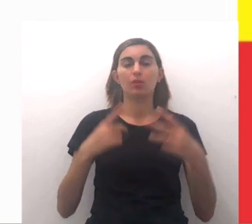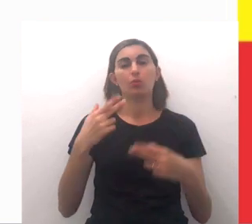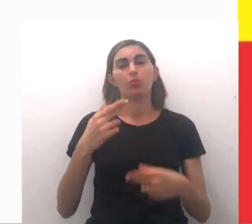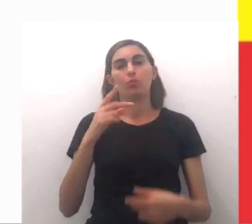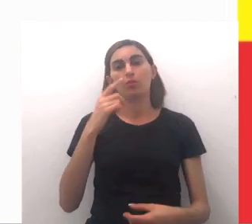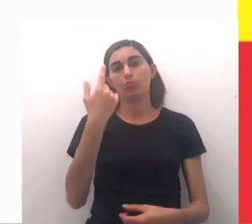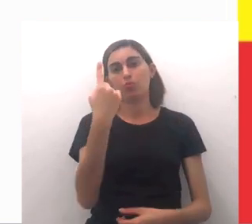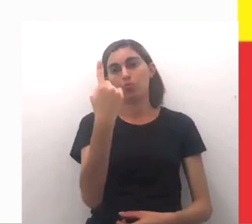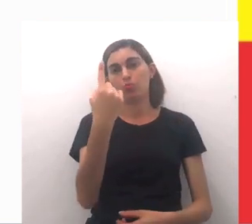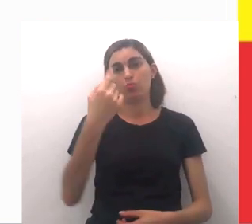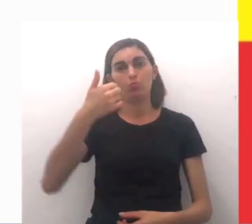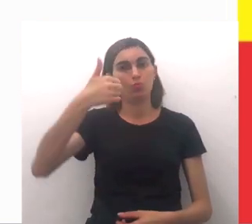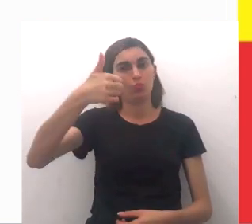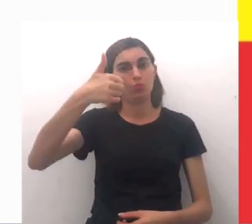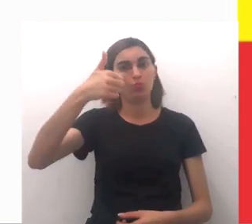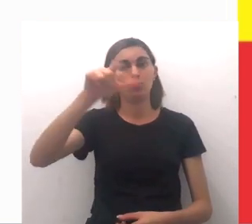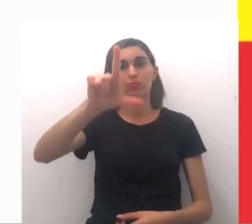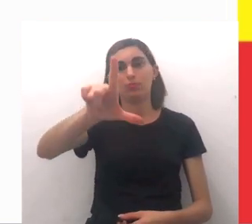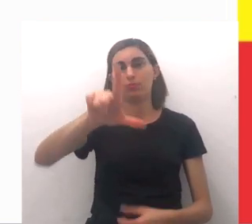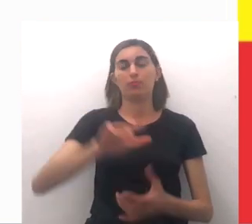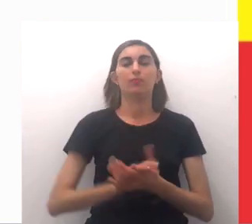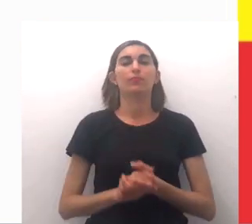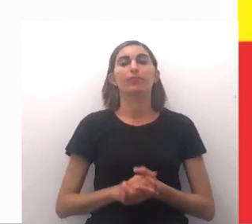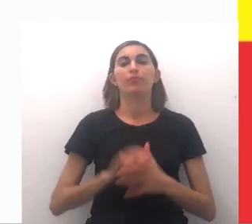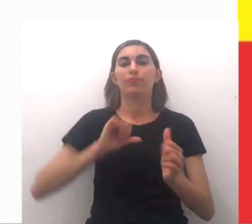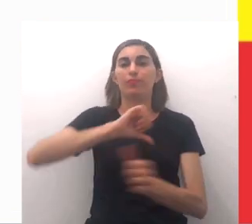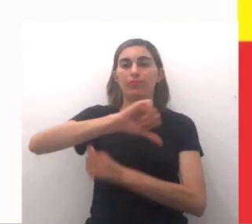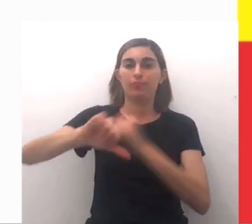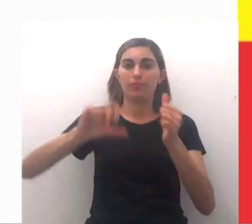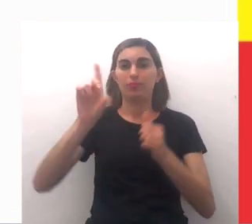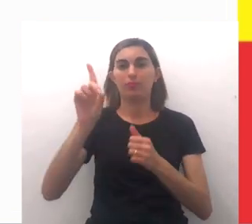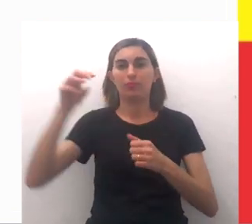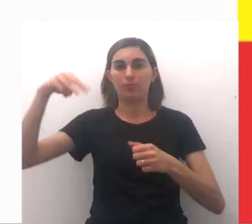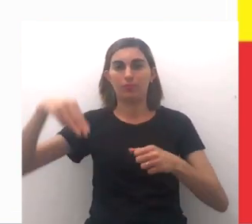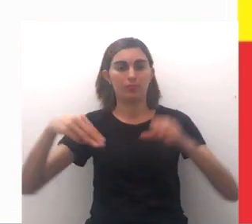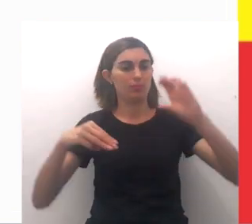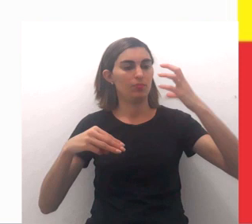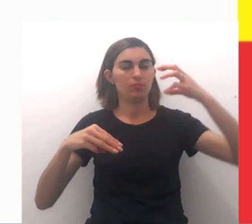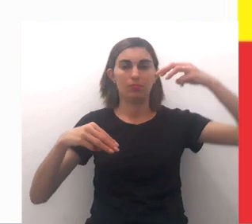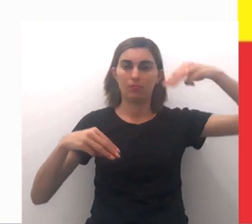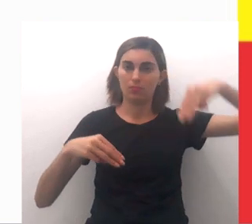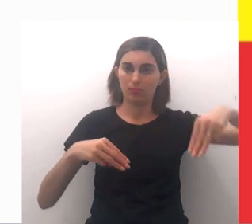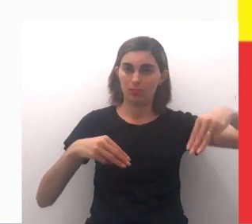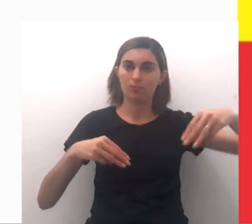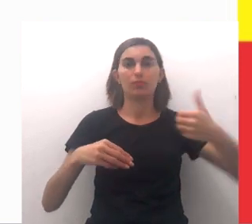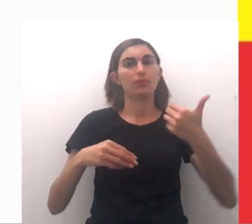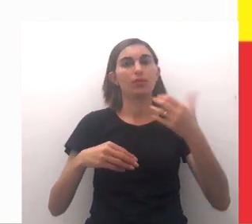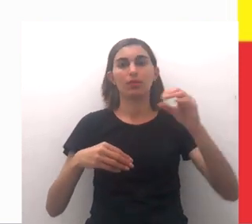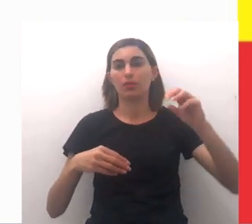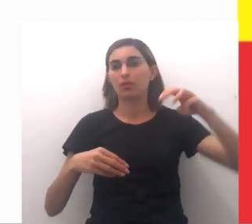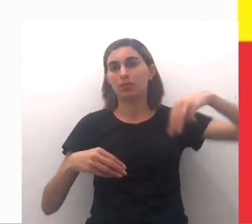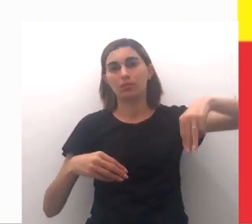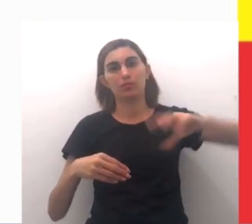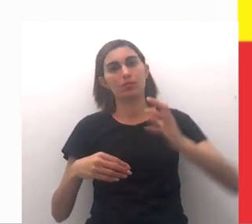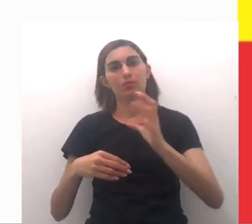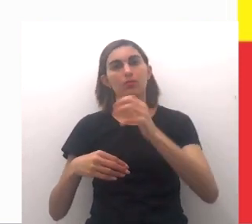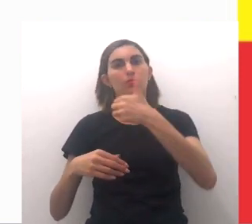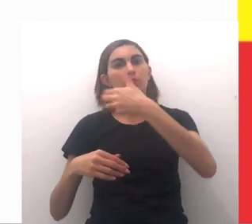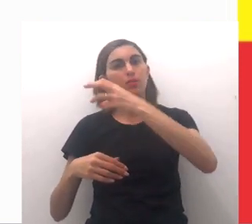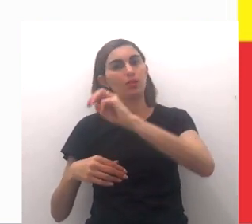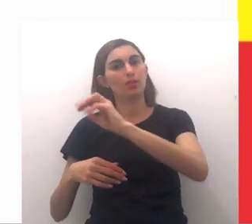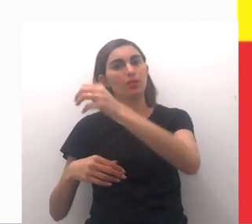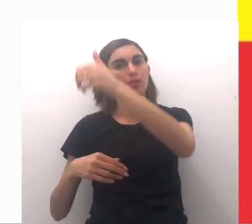litro. Transformando decímetro para centímetro, ó, 10 centímetros, 10 centímetros e